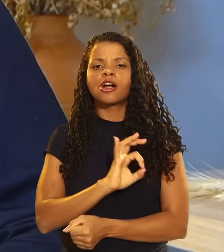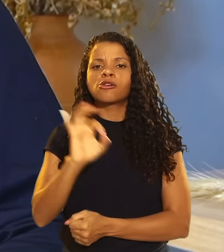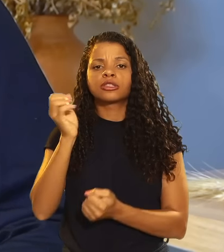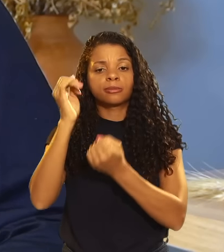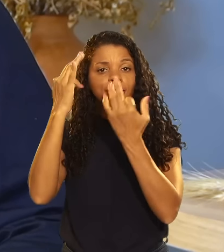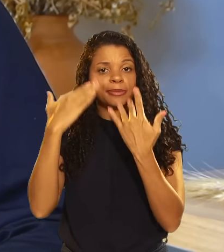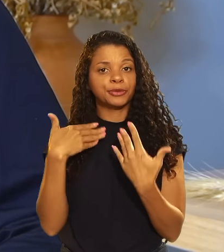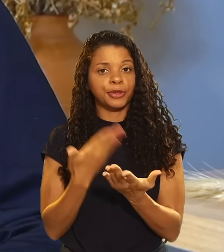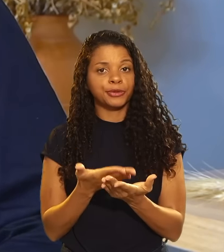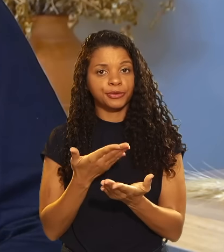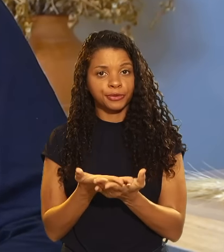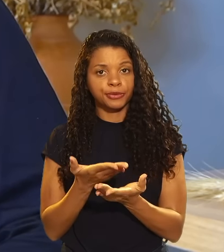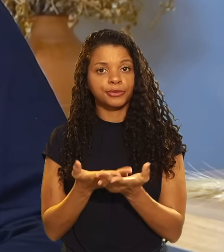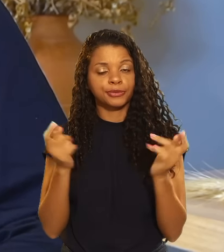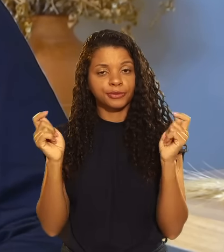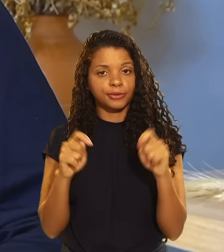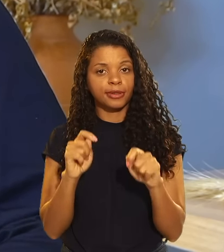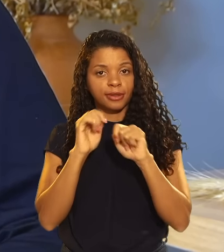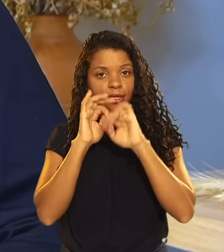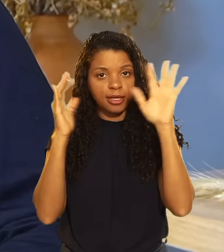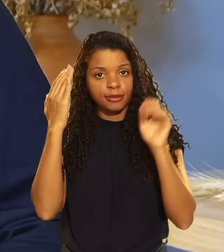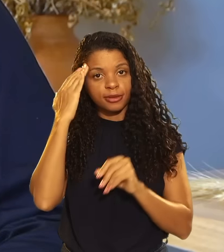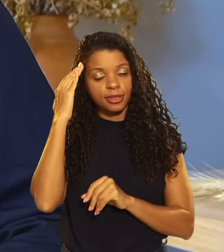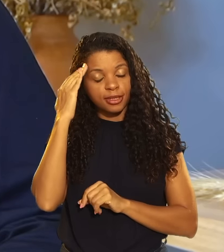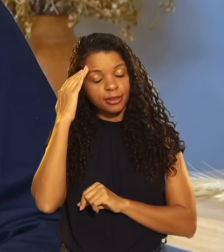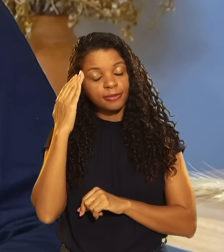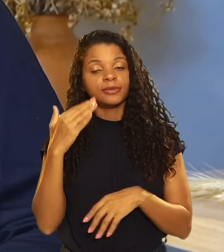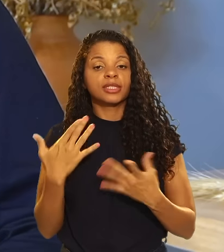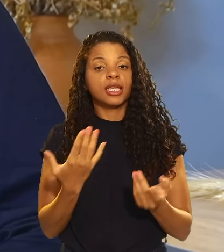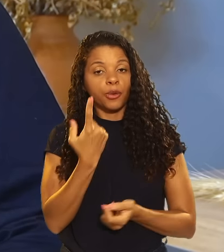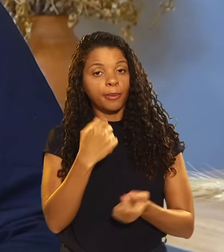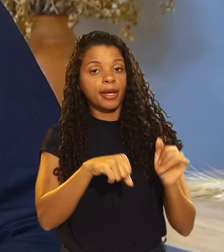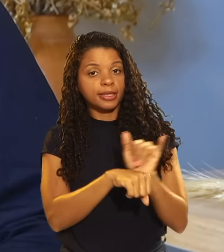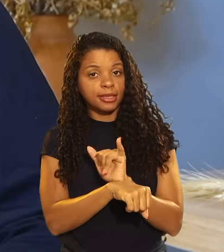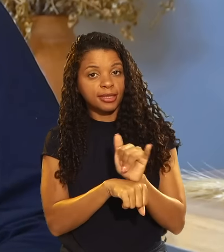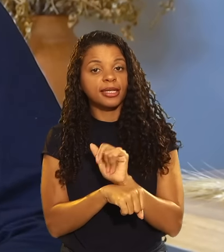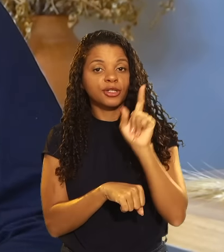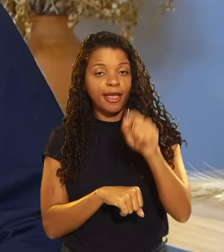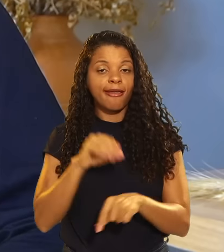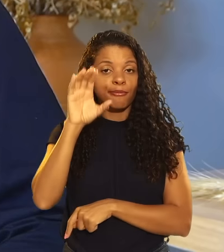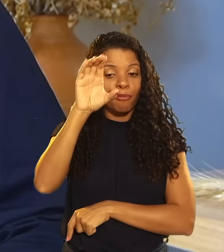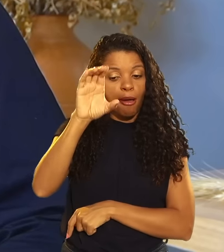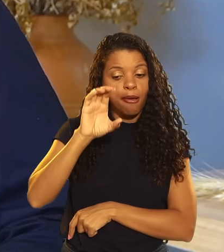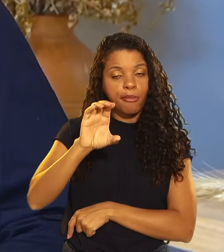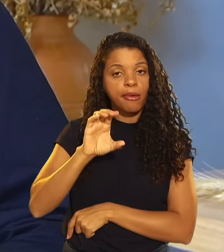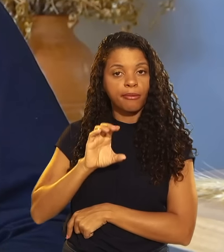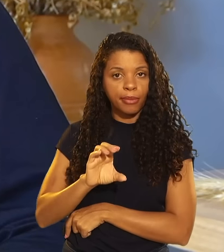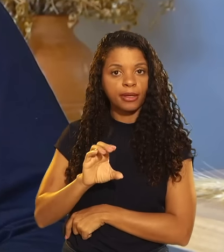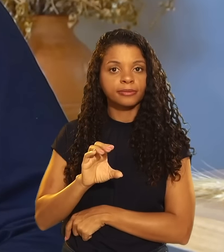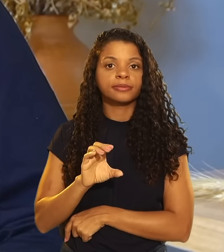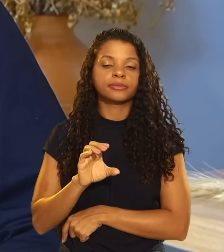desses recursos é justamente isso que nós encontramos no livro de Marcos. E eu vou deixar um trabalho aqui para o pessoal da